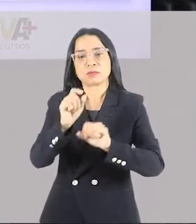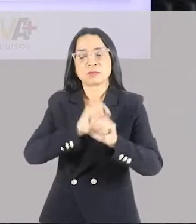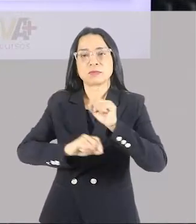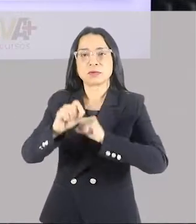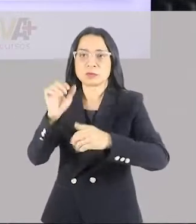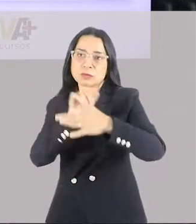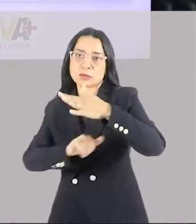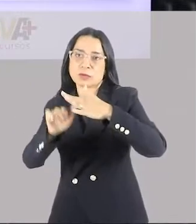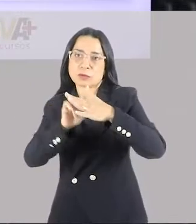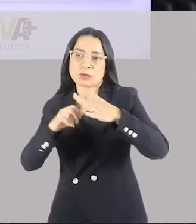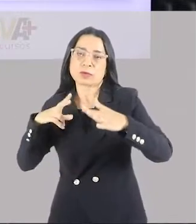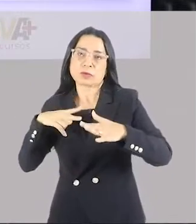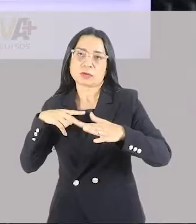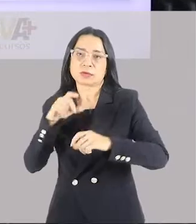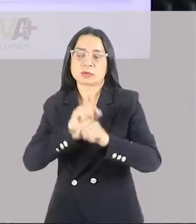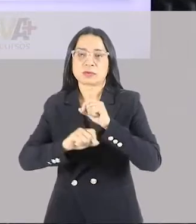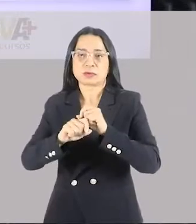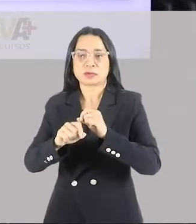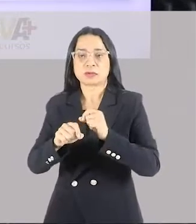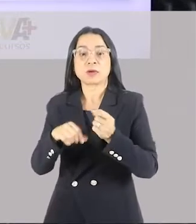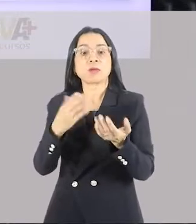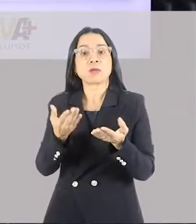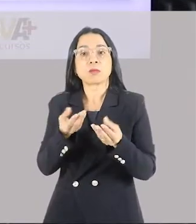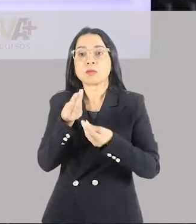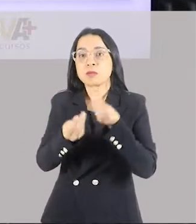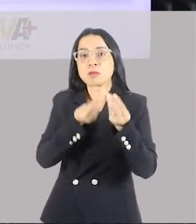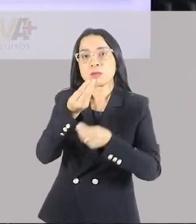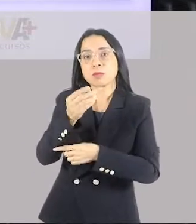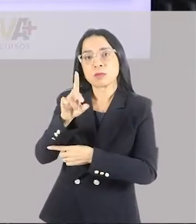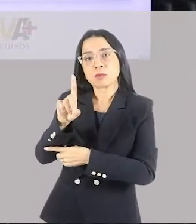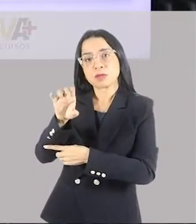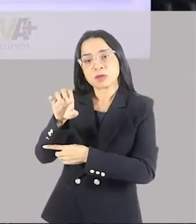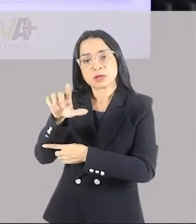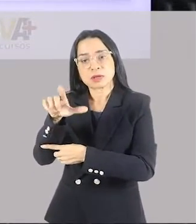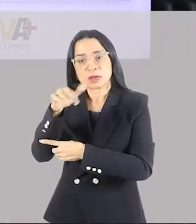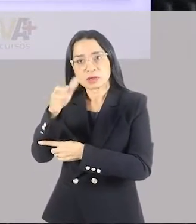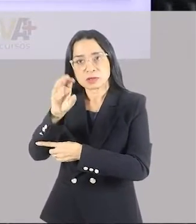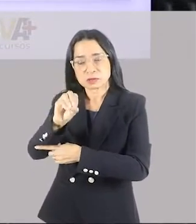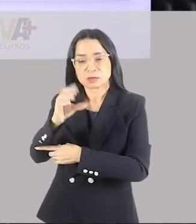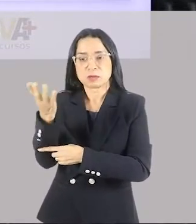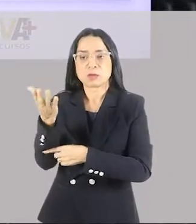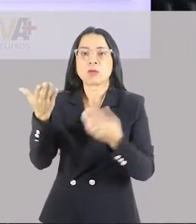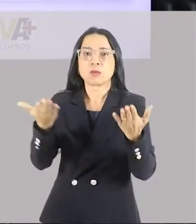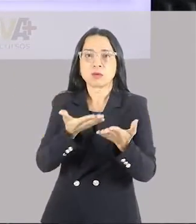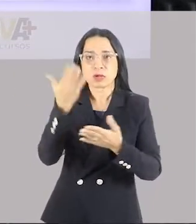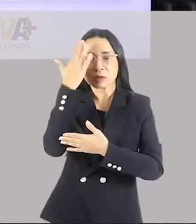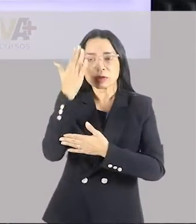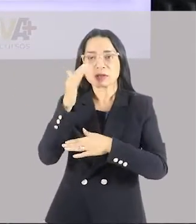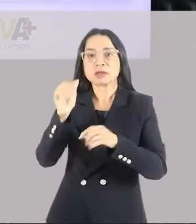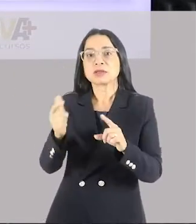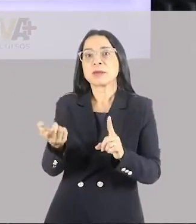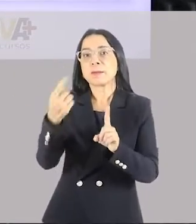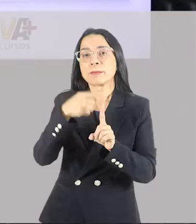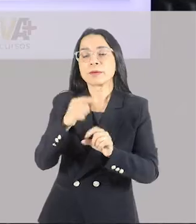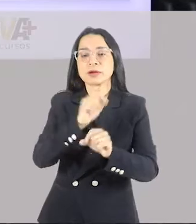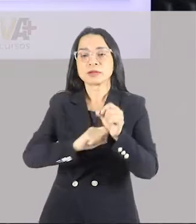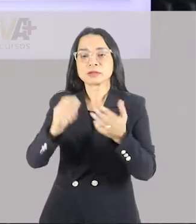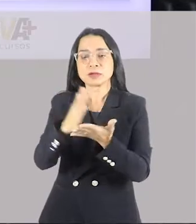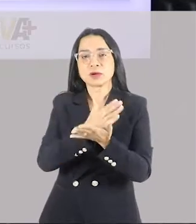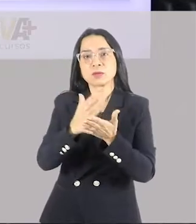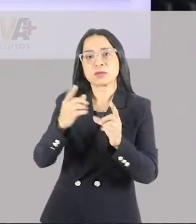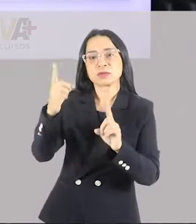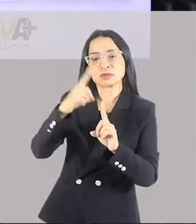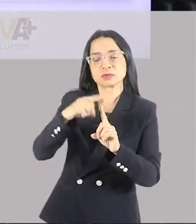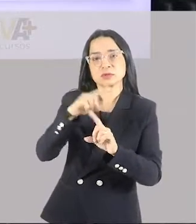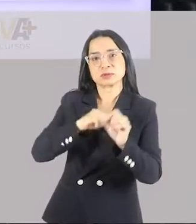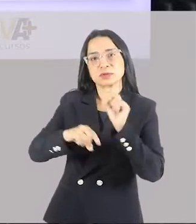por entidades privadas por meio da delegação. Hoje, nós vamos entender mais sobre alguns